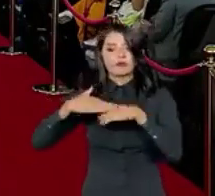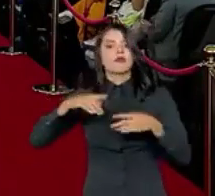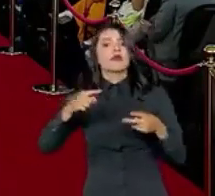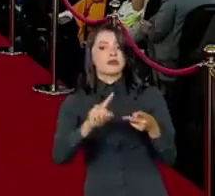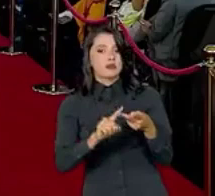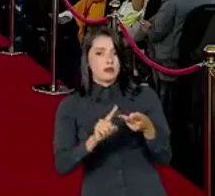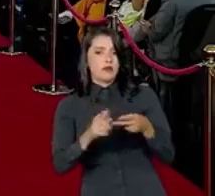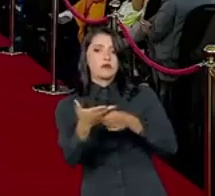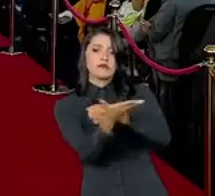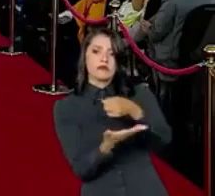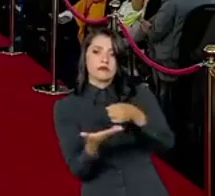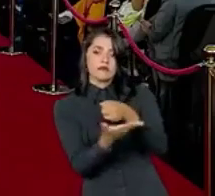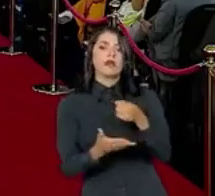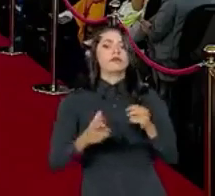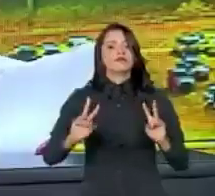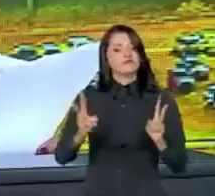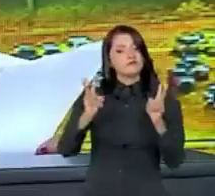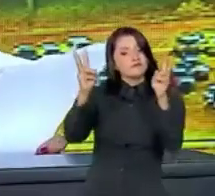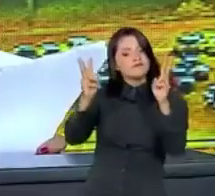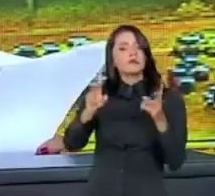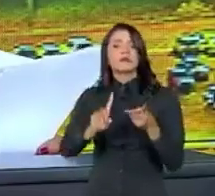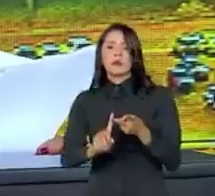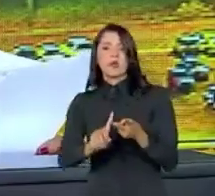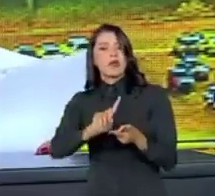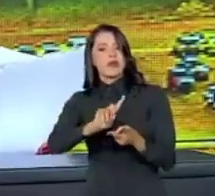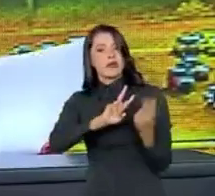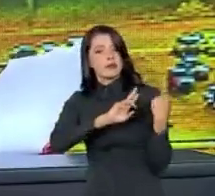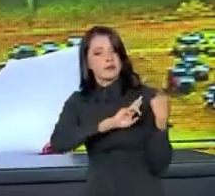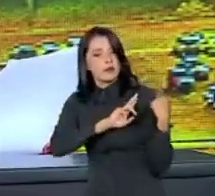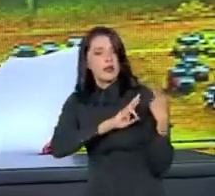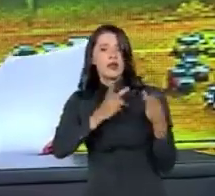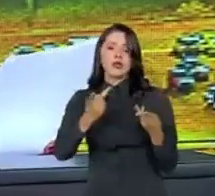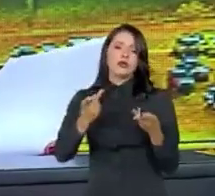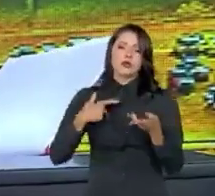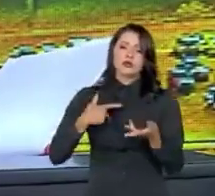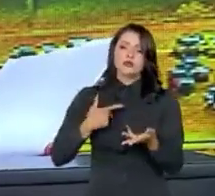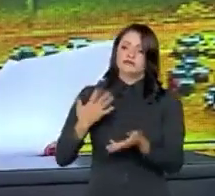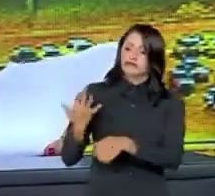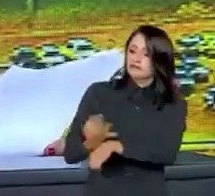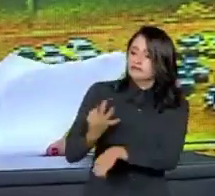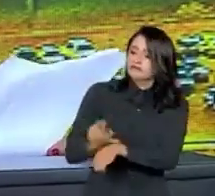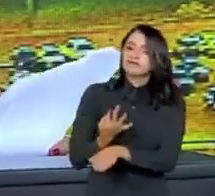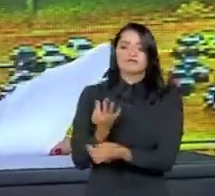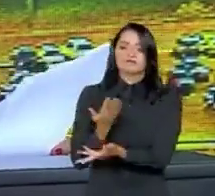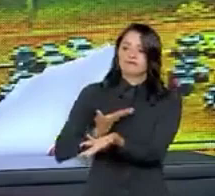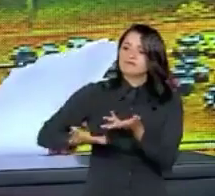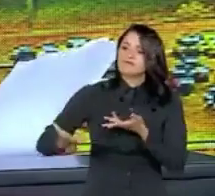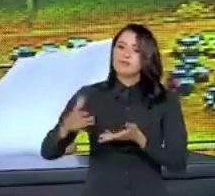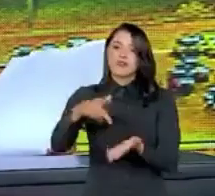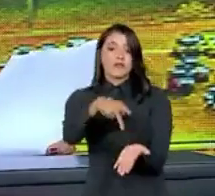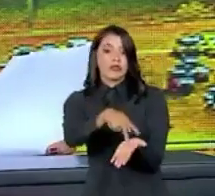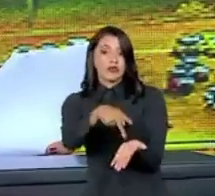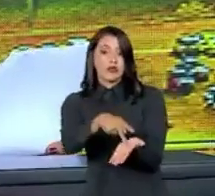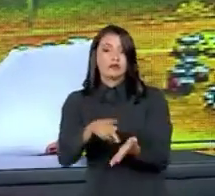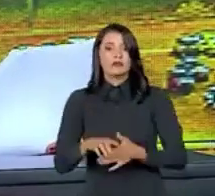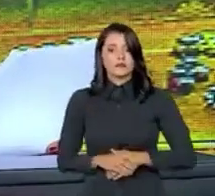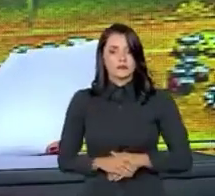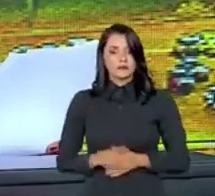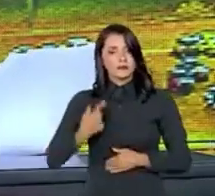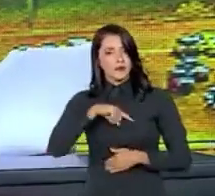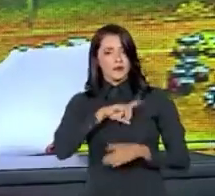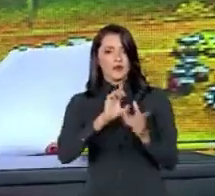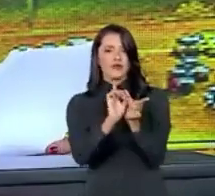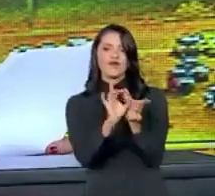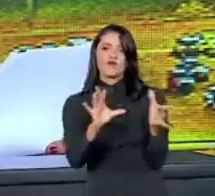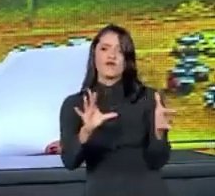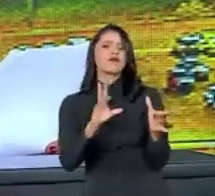respeito, tolerância, verdade e espírito público. Nossa democracia, em